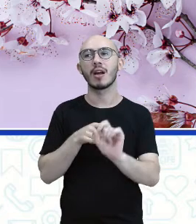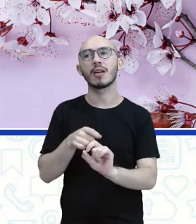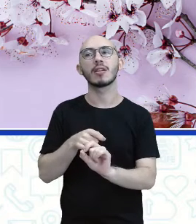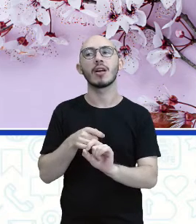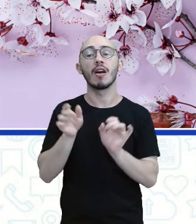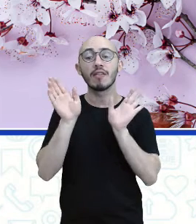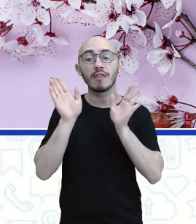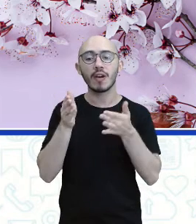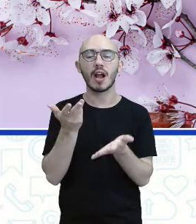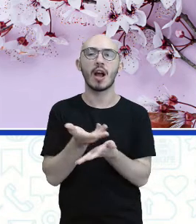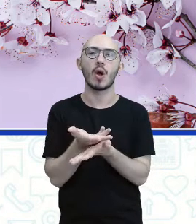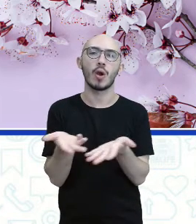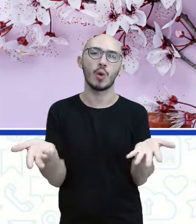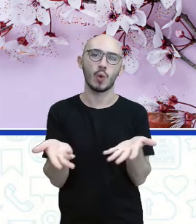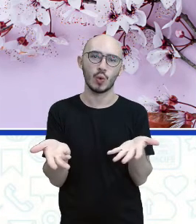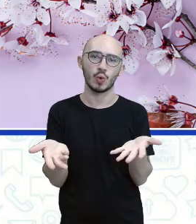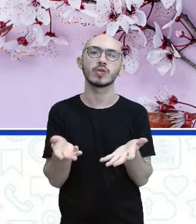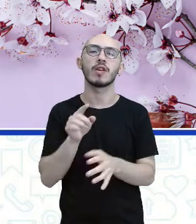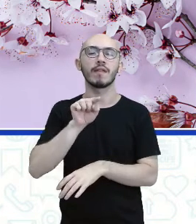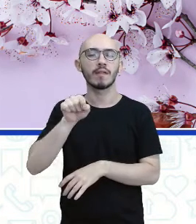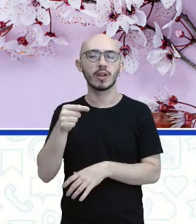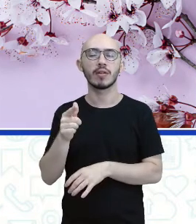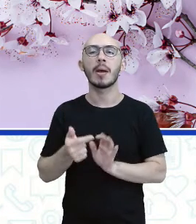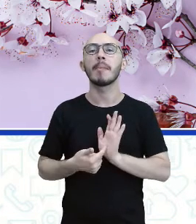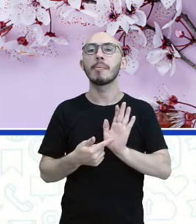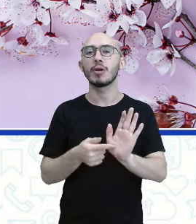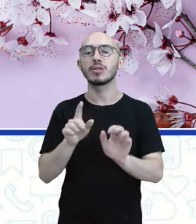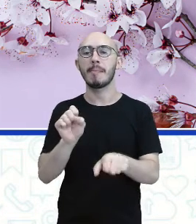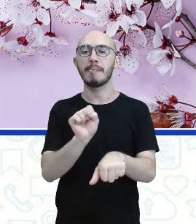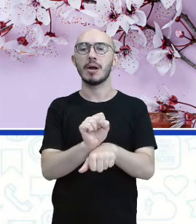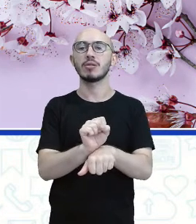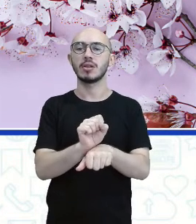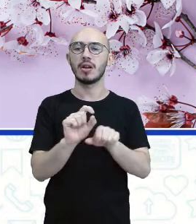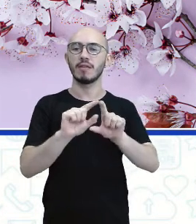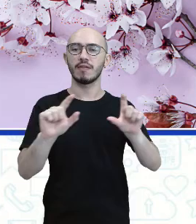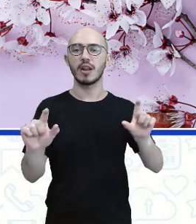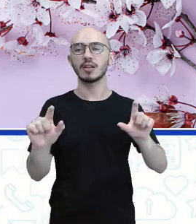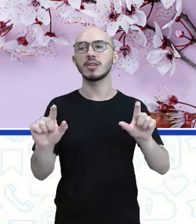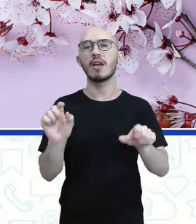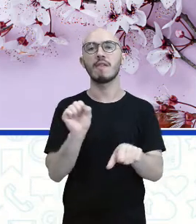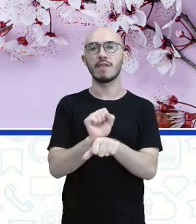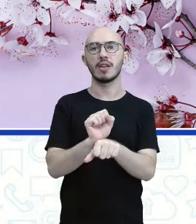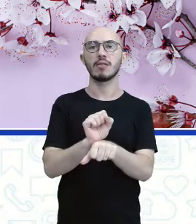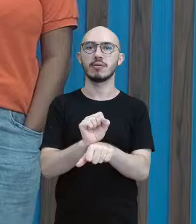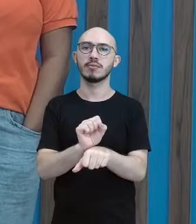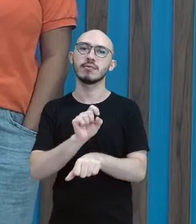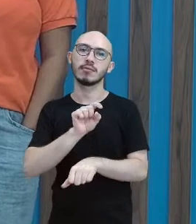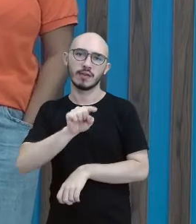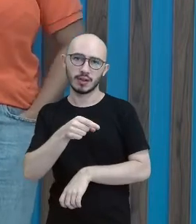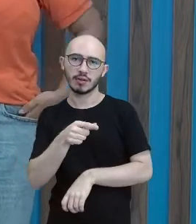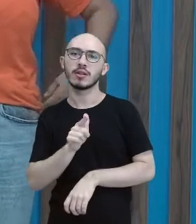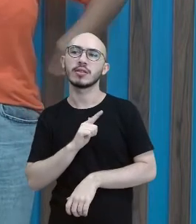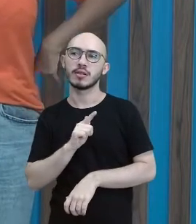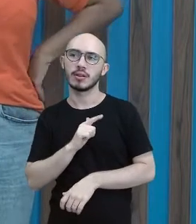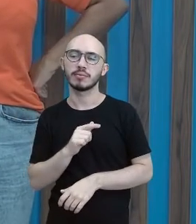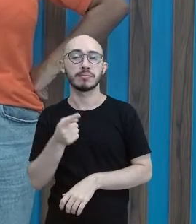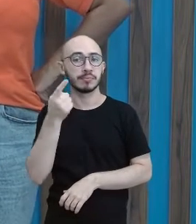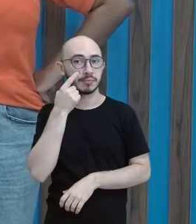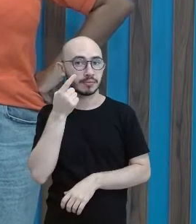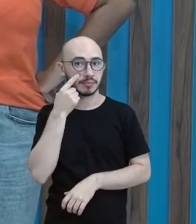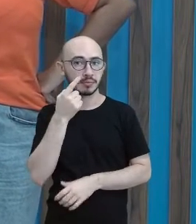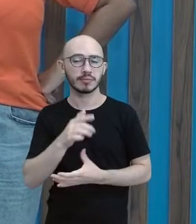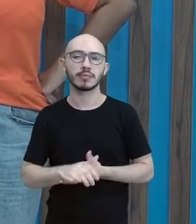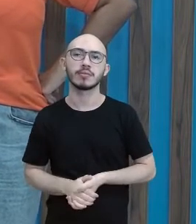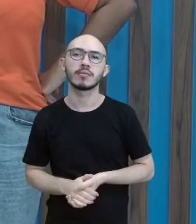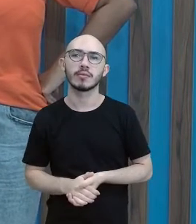para a vírgula. A vírgula marca pausas no enunciado. Gente, olha para mim. Quando eu digo